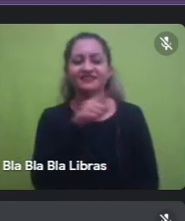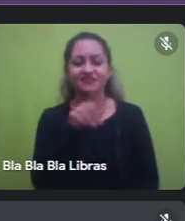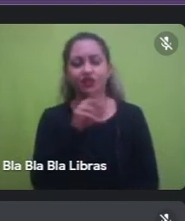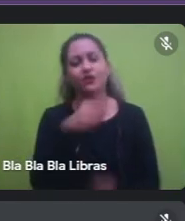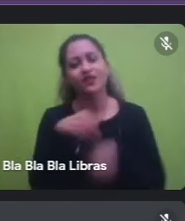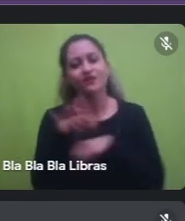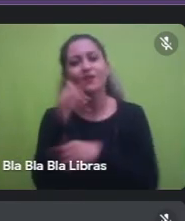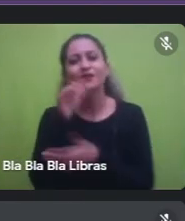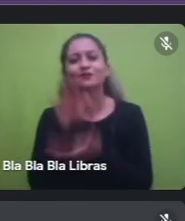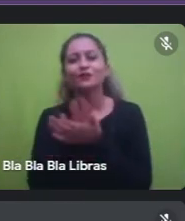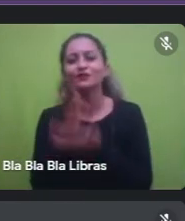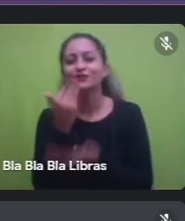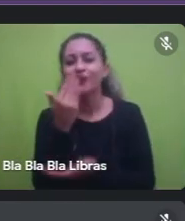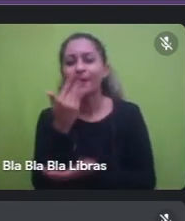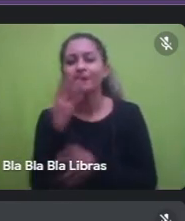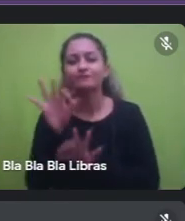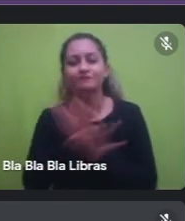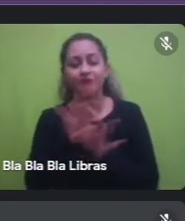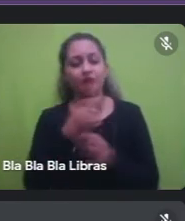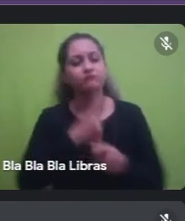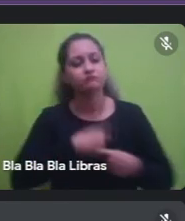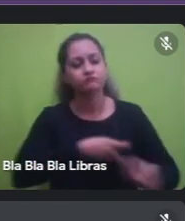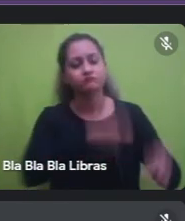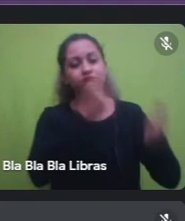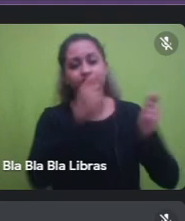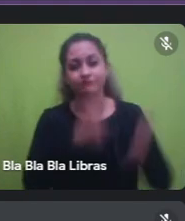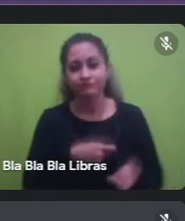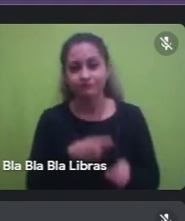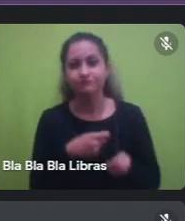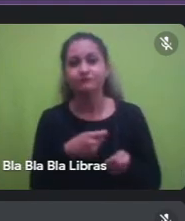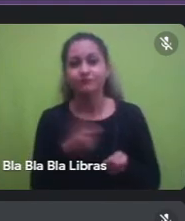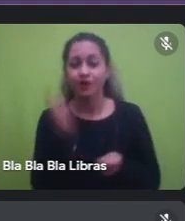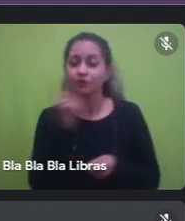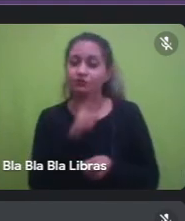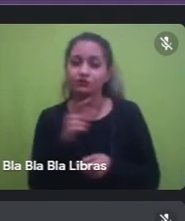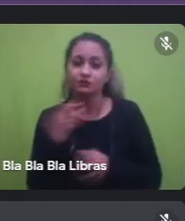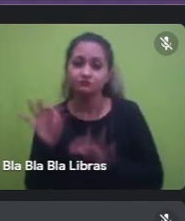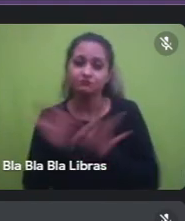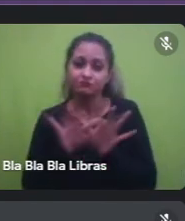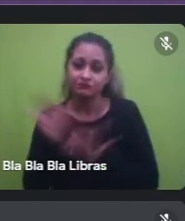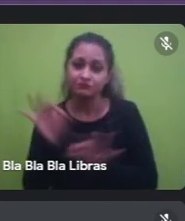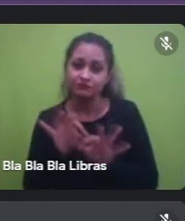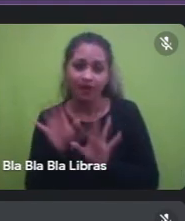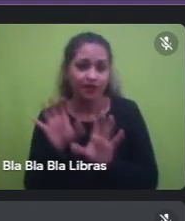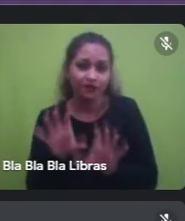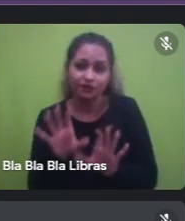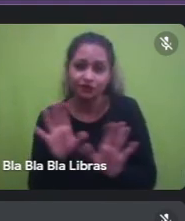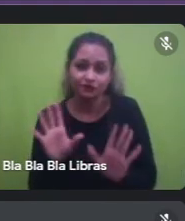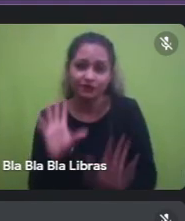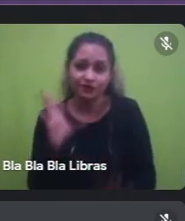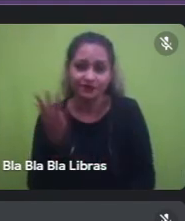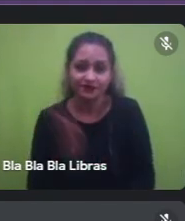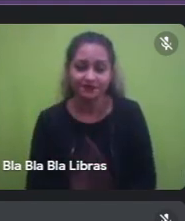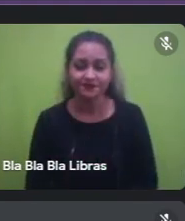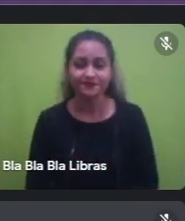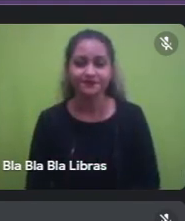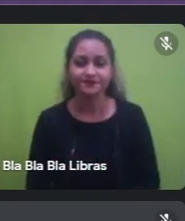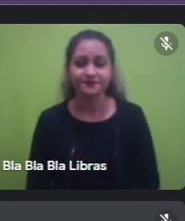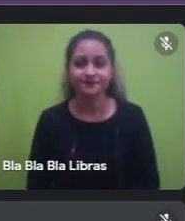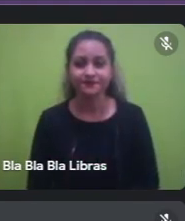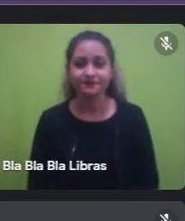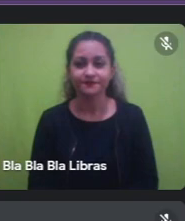vai, entendeu? Vai levar o acará para a panela, vamos comer. É isso que está acontecendo. O